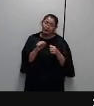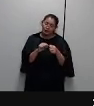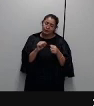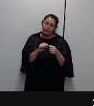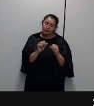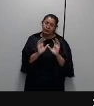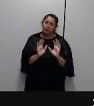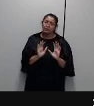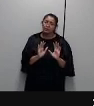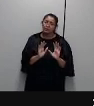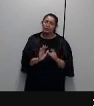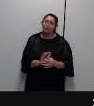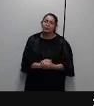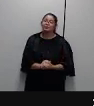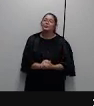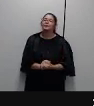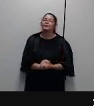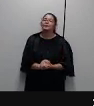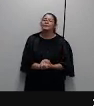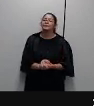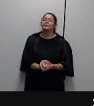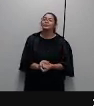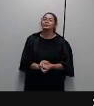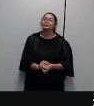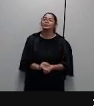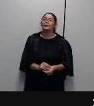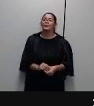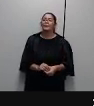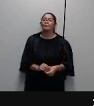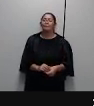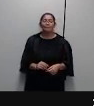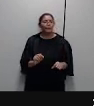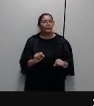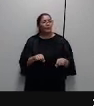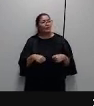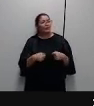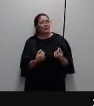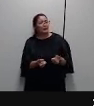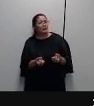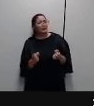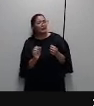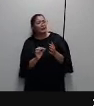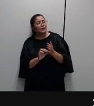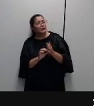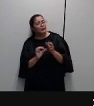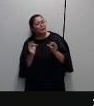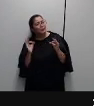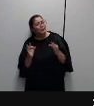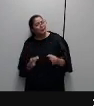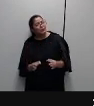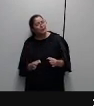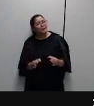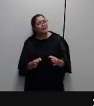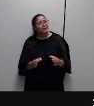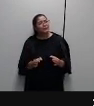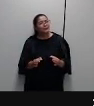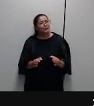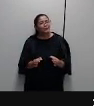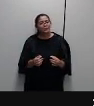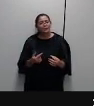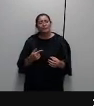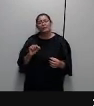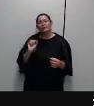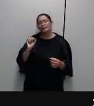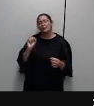Solteiros do computador bom e foi homologado pelo juiz bom e com essa homologação